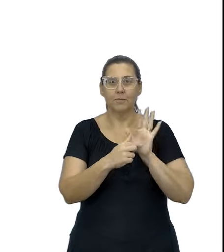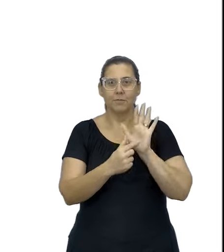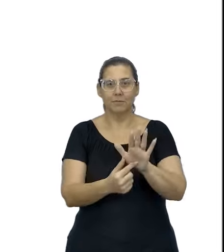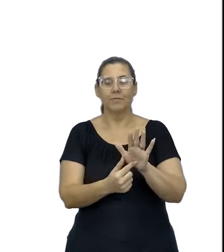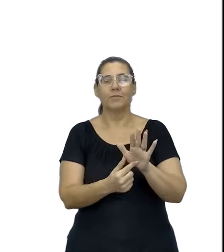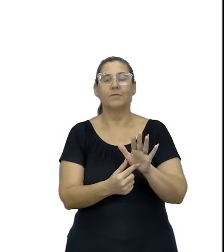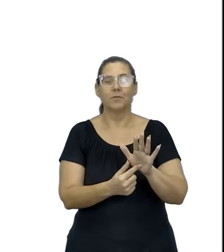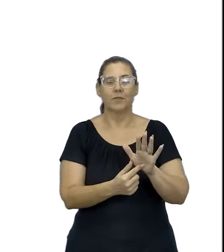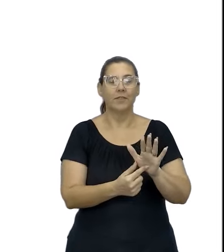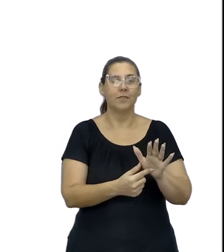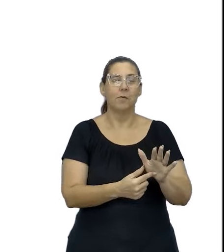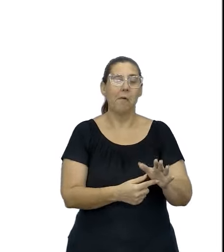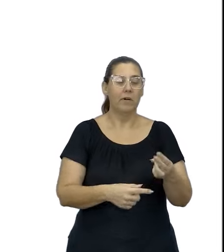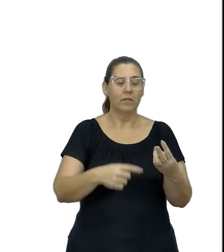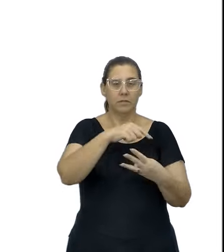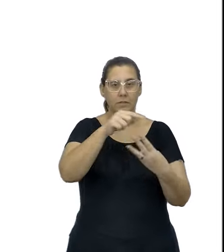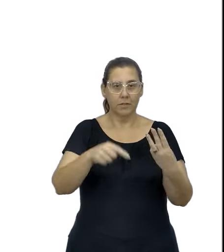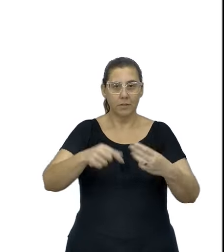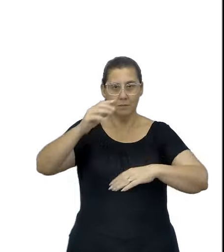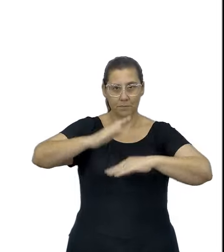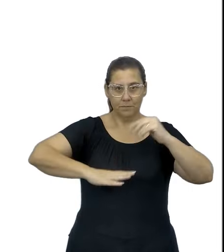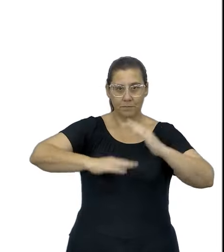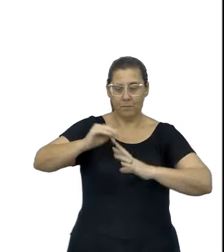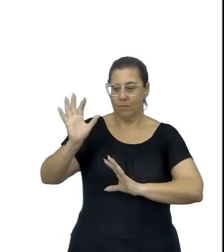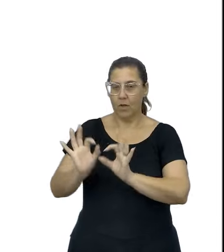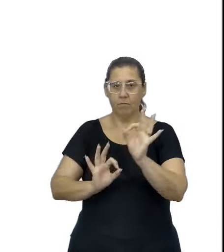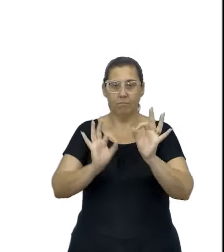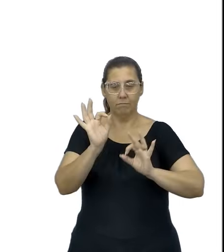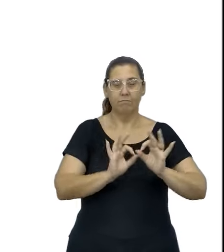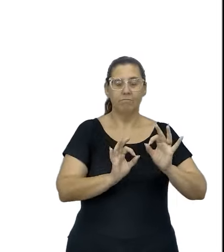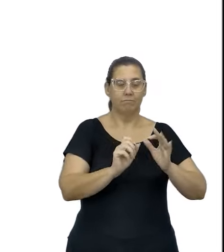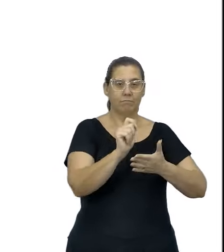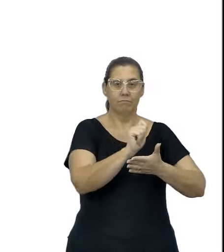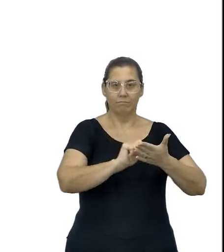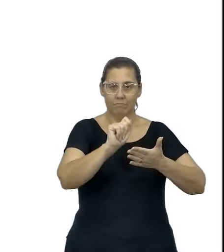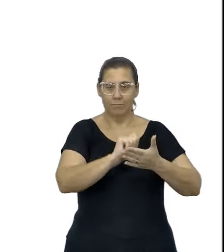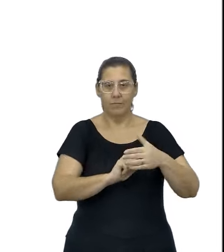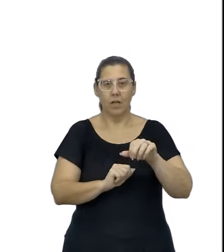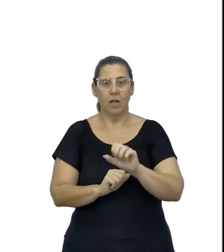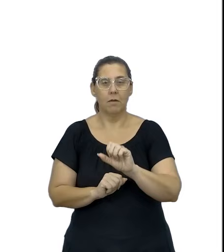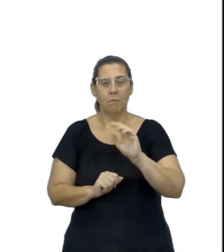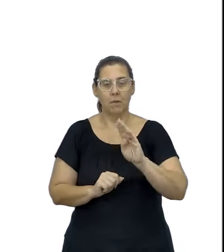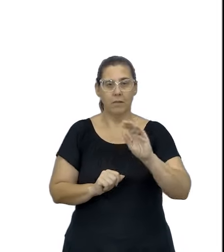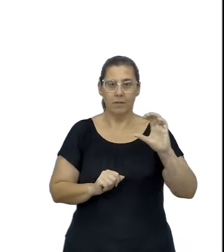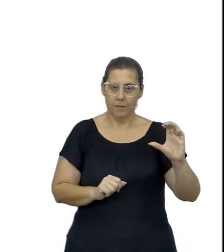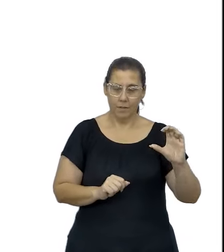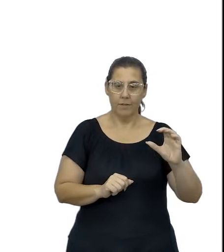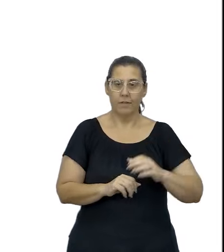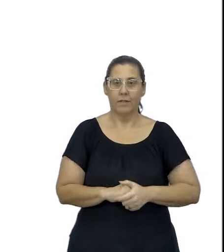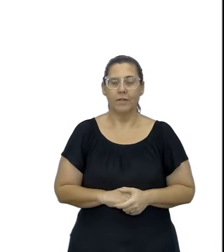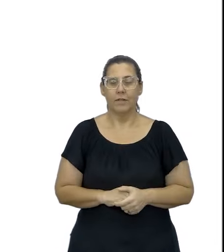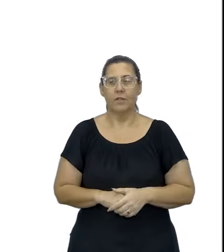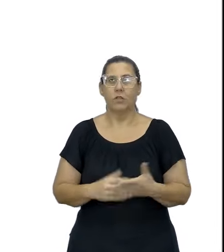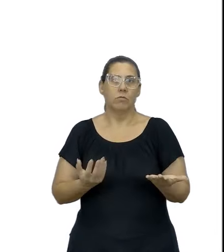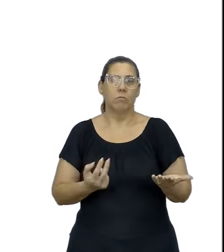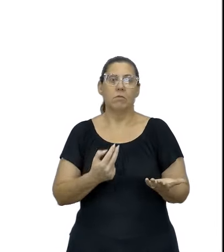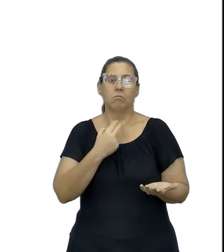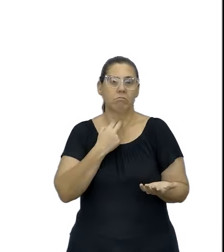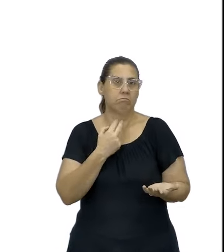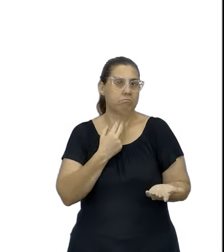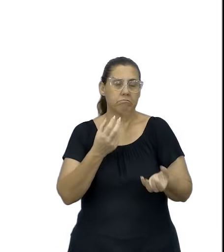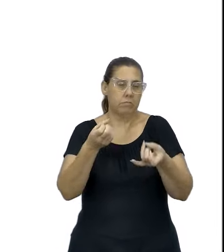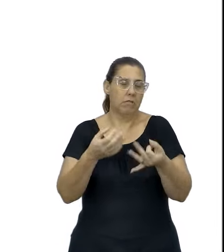nessa aula 3, 3 habilidades ligadas à construção do sistema escrita alfabético. E não há como negar que